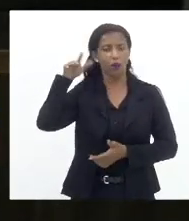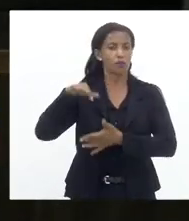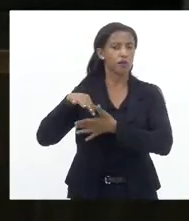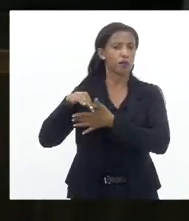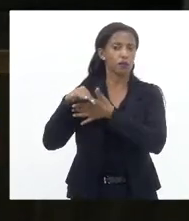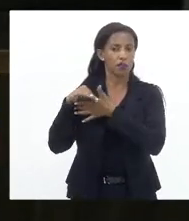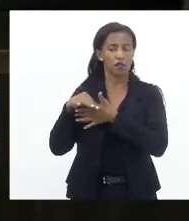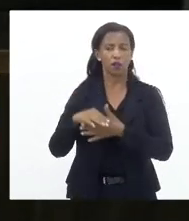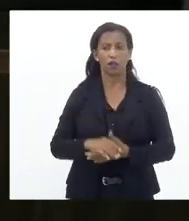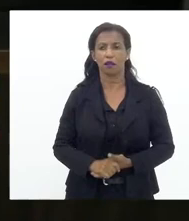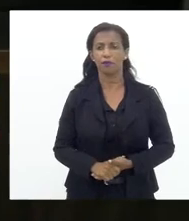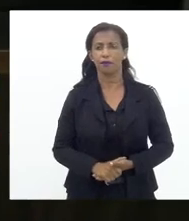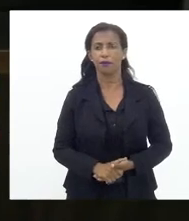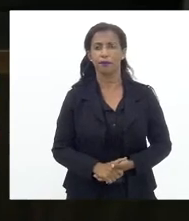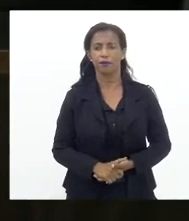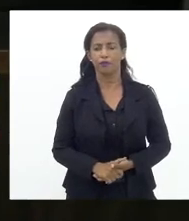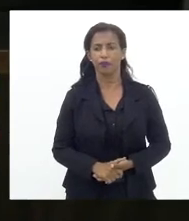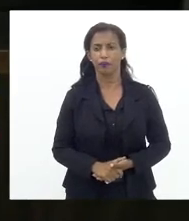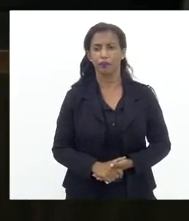representantes